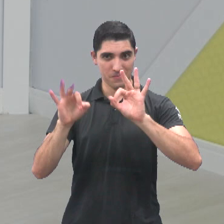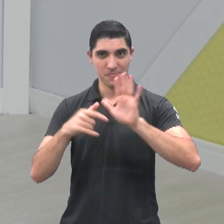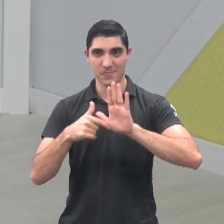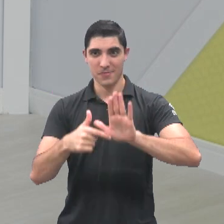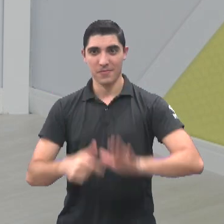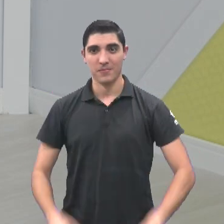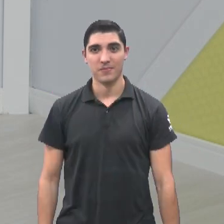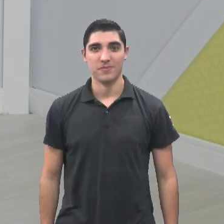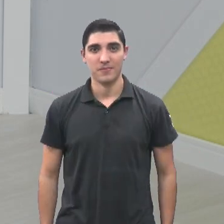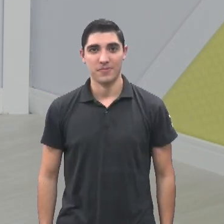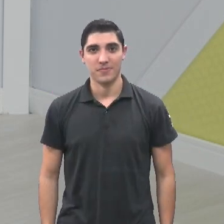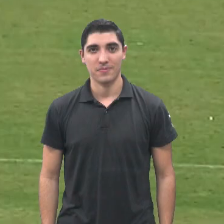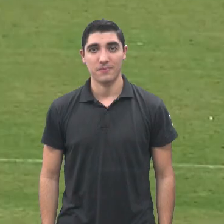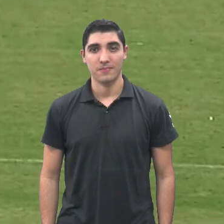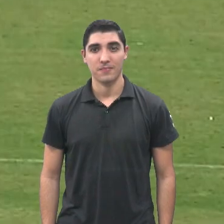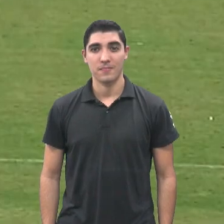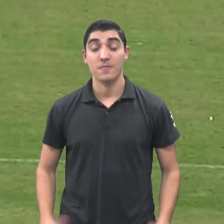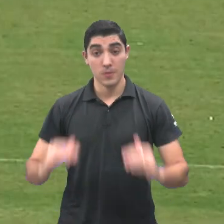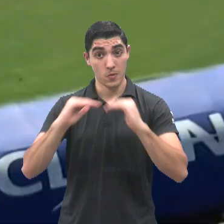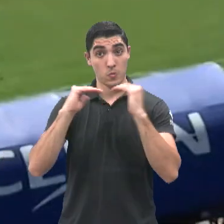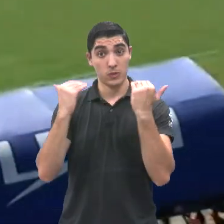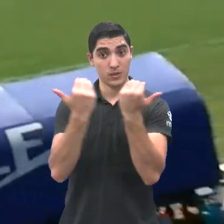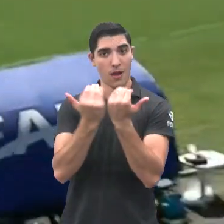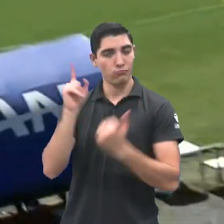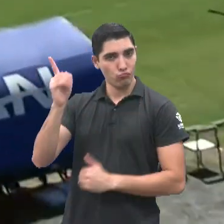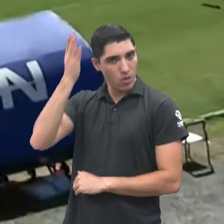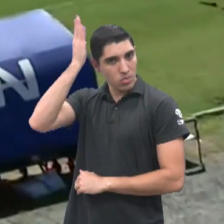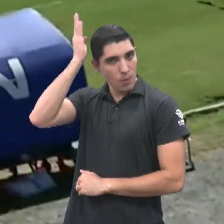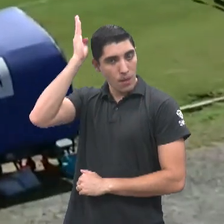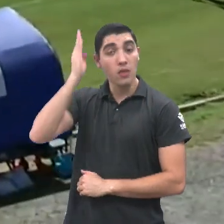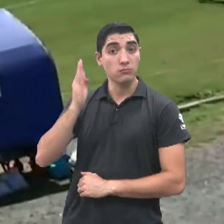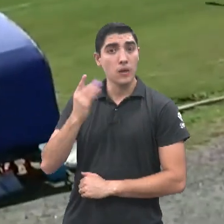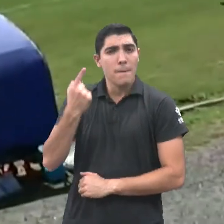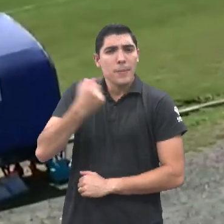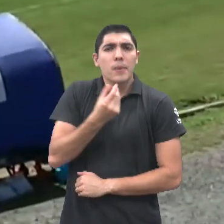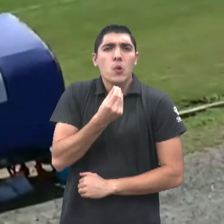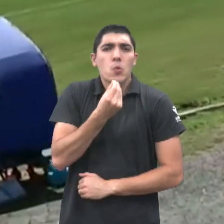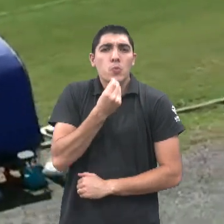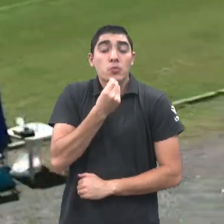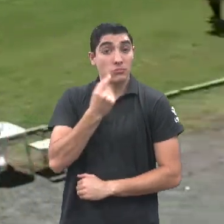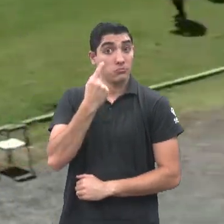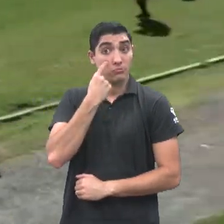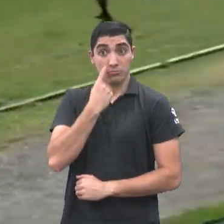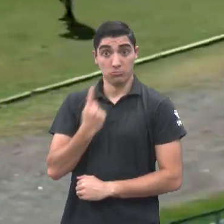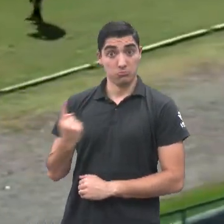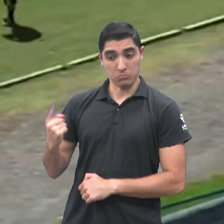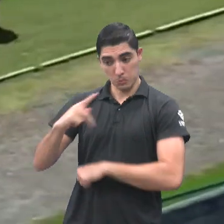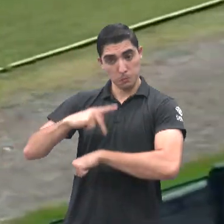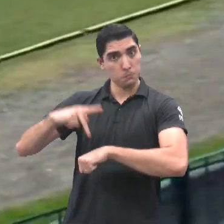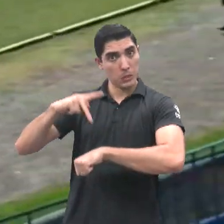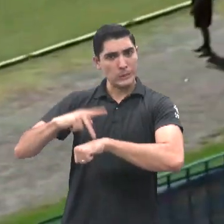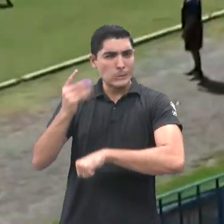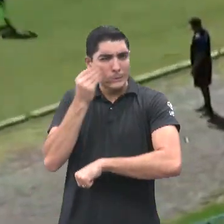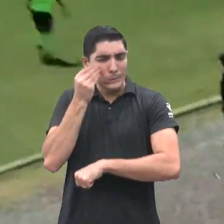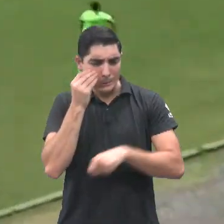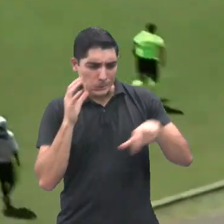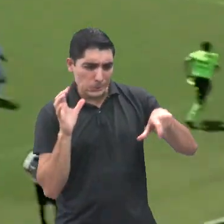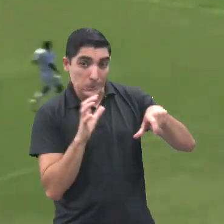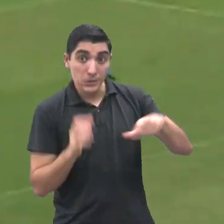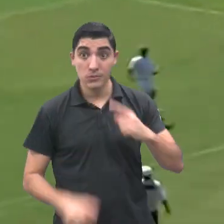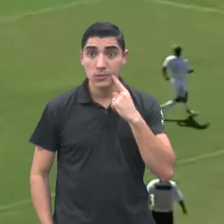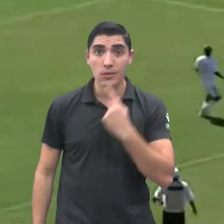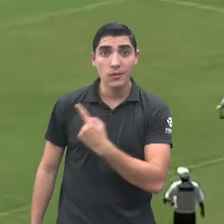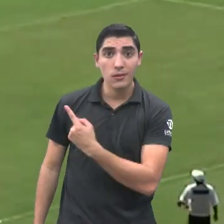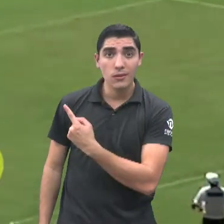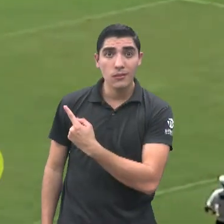Matheus! Jogando no estádio Joaquinzão em Taubaté, a primeira chegada com perigo foi do Penapolense. David foi cruzar ou foi